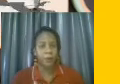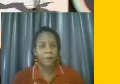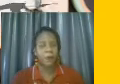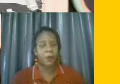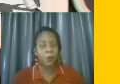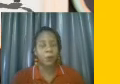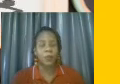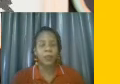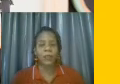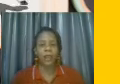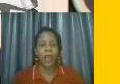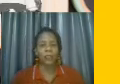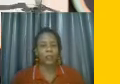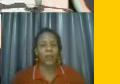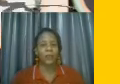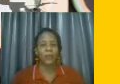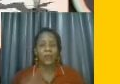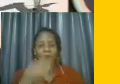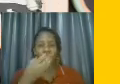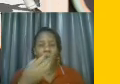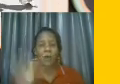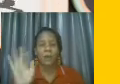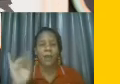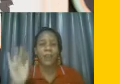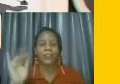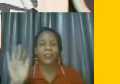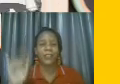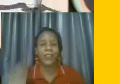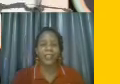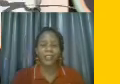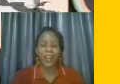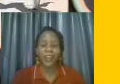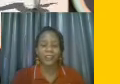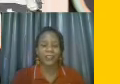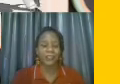com isso? Estou com muitas saudades. Fiquem com Deus. Beijos. Tchau, tchau.